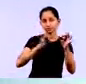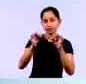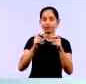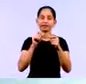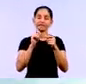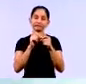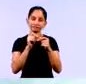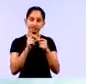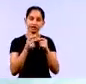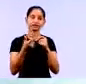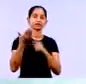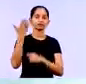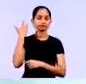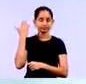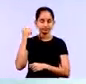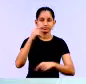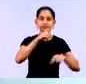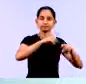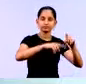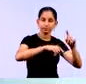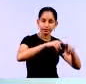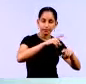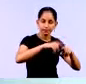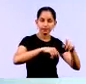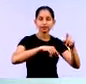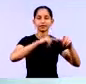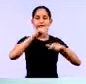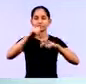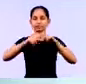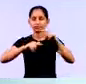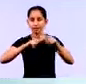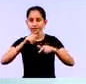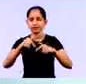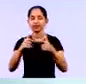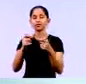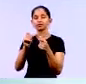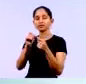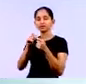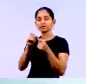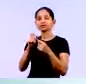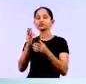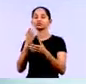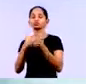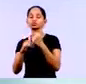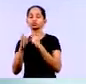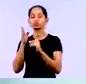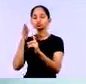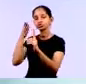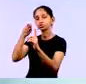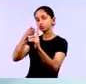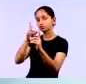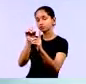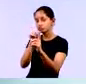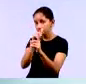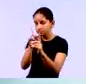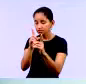matérias-primas, orçamento de mão de obra e o orçamento dos custos indiretos, esses são produção. Então,